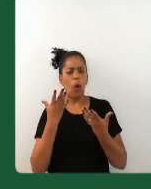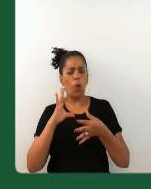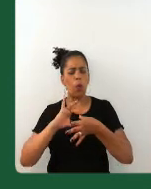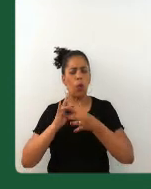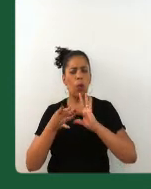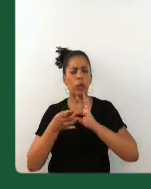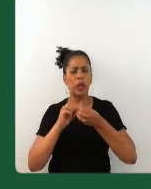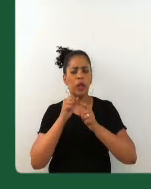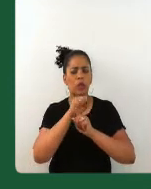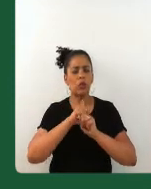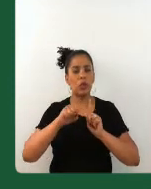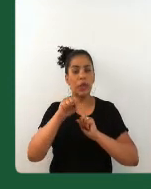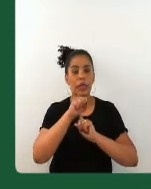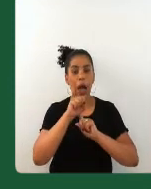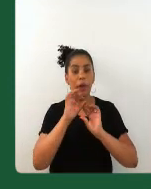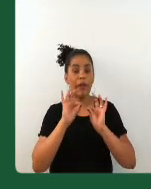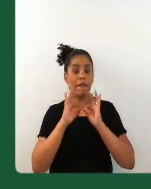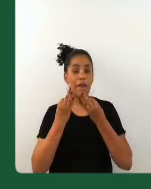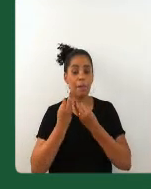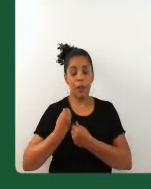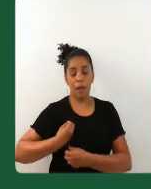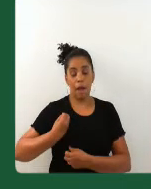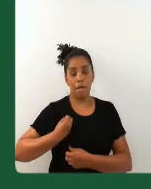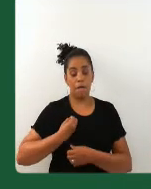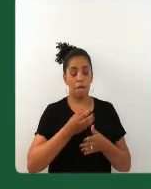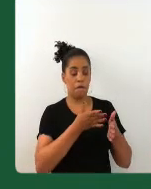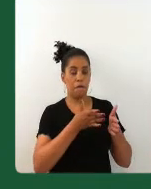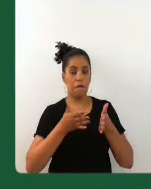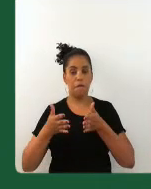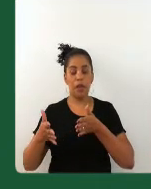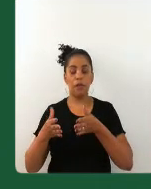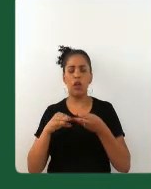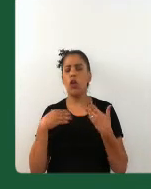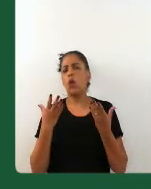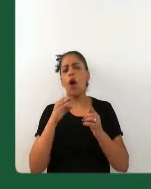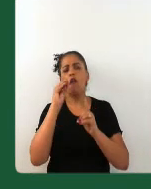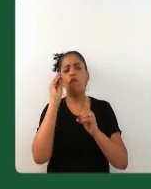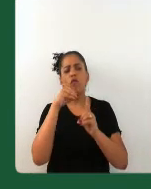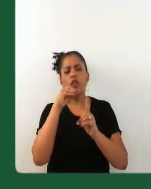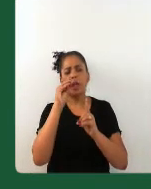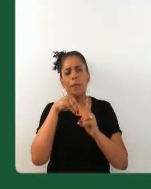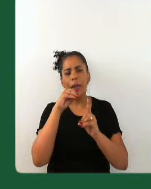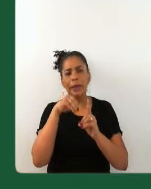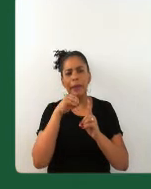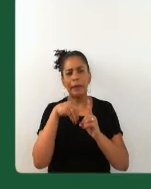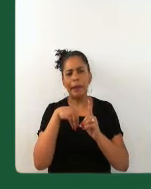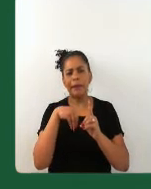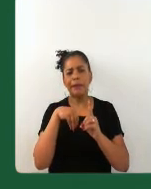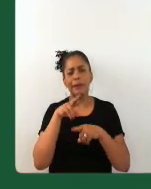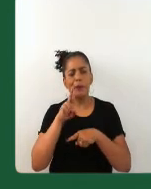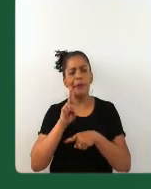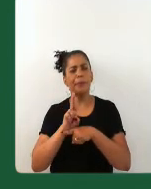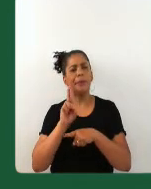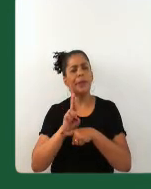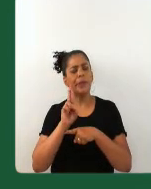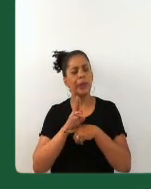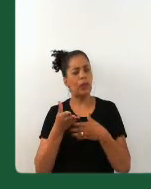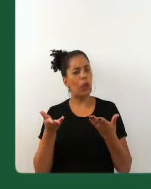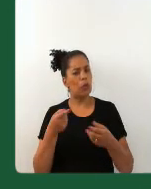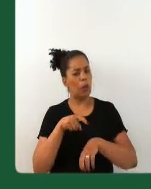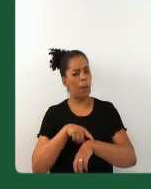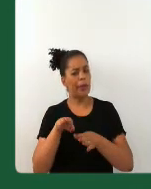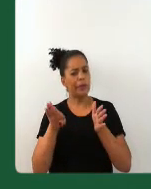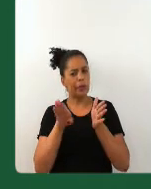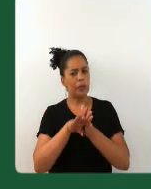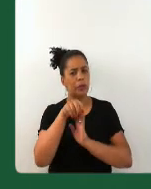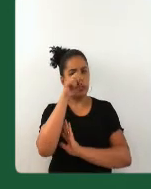está inserida, né? Qual demanda, qual vulnerabilidade ela pode estar apresentando naquele momento